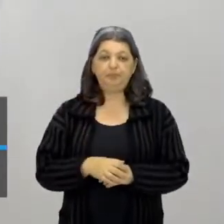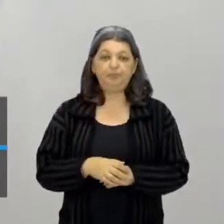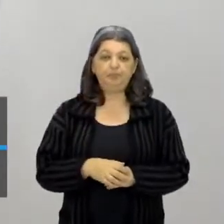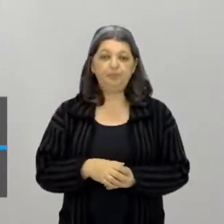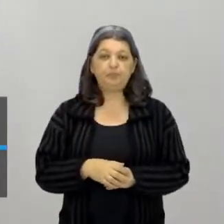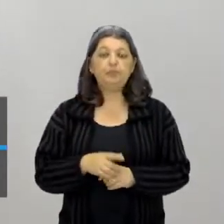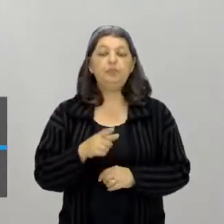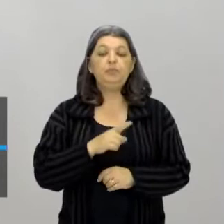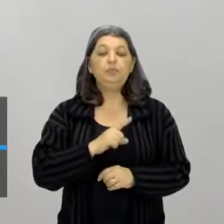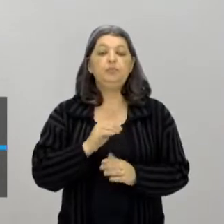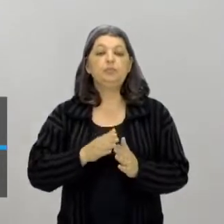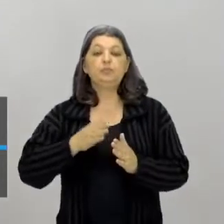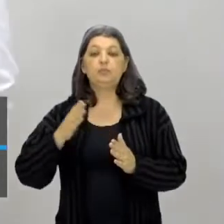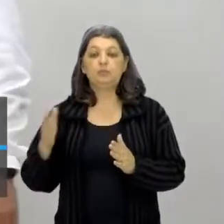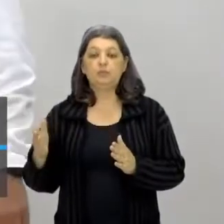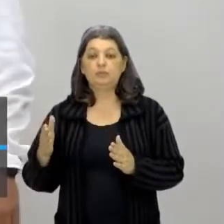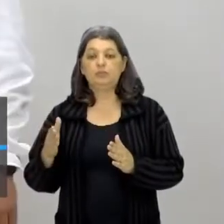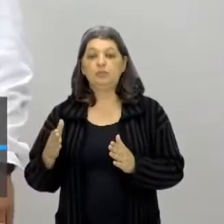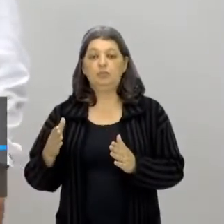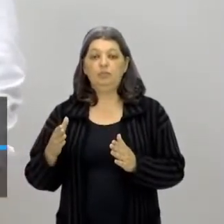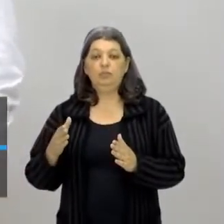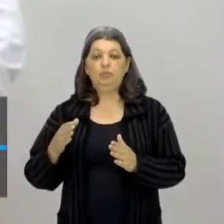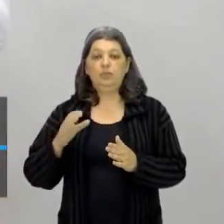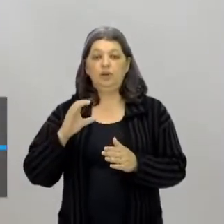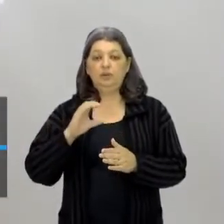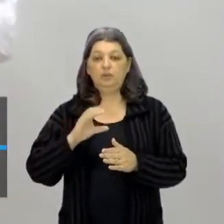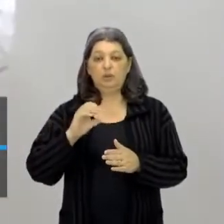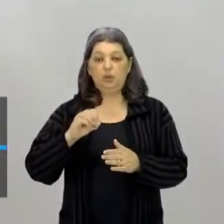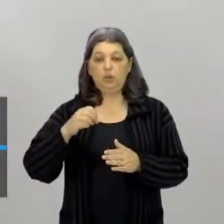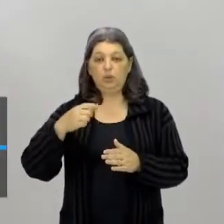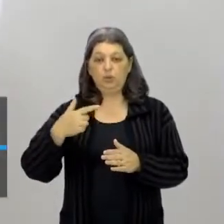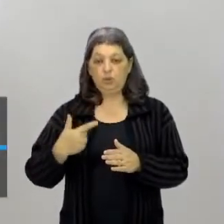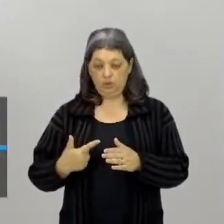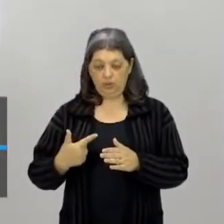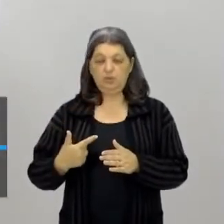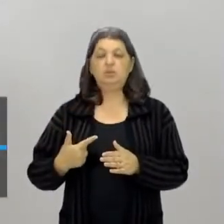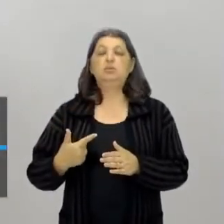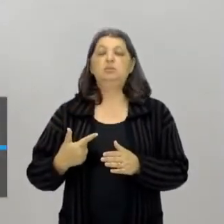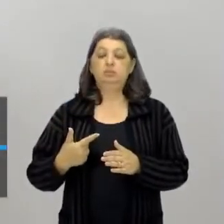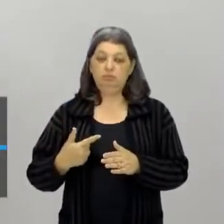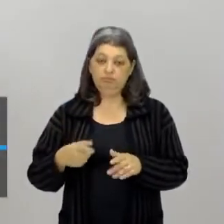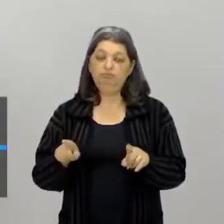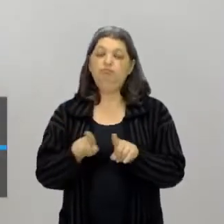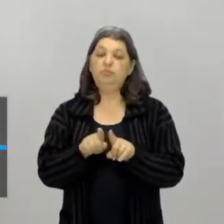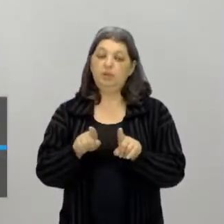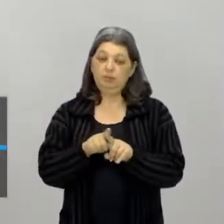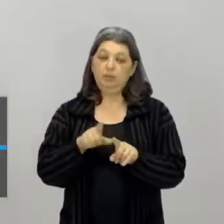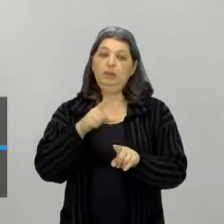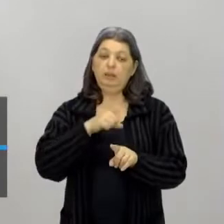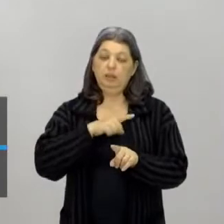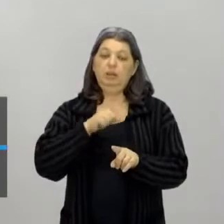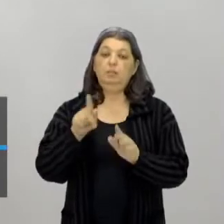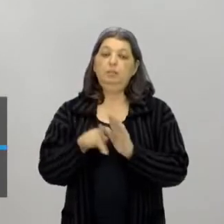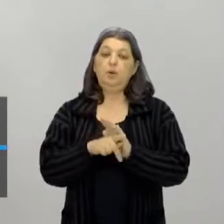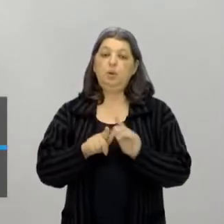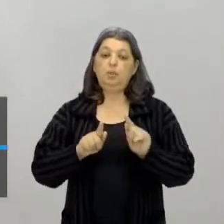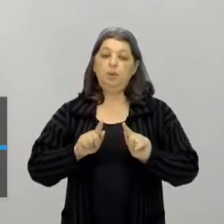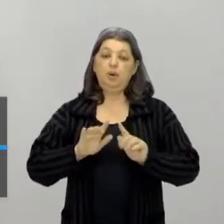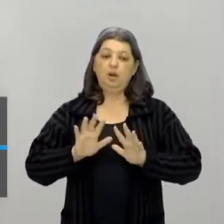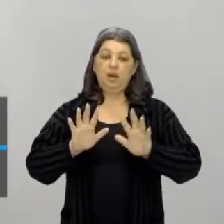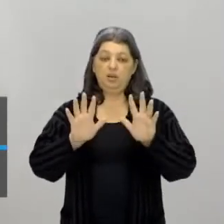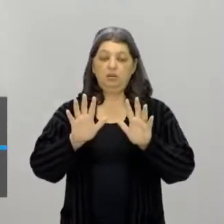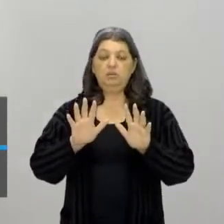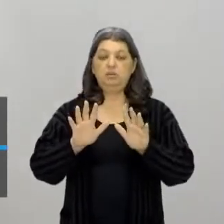tem o gás carbônico. Ele também é considerado um gás estufa. Estufa também. E esse